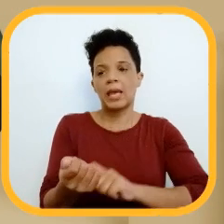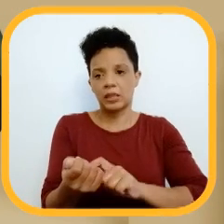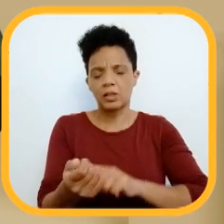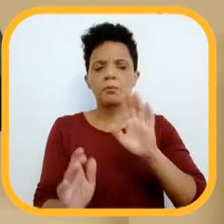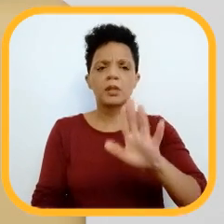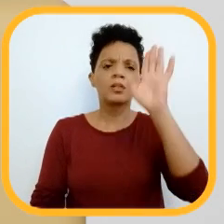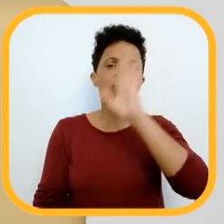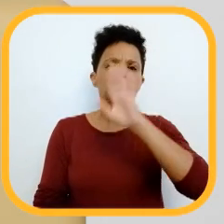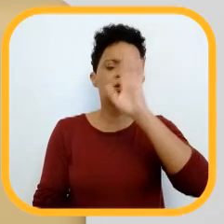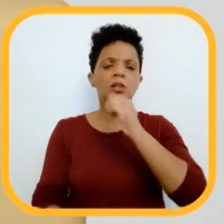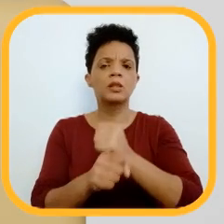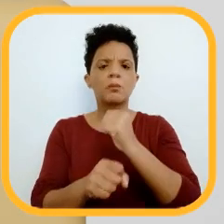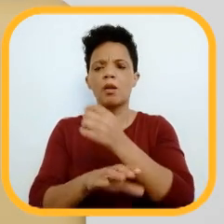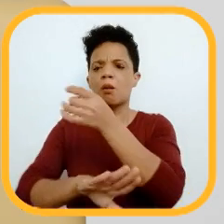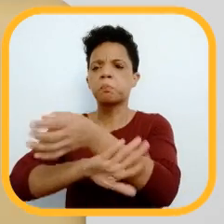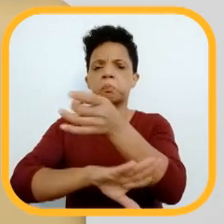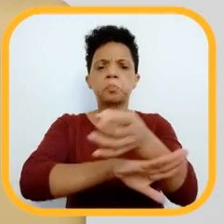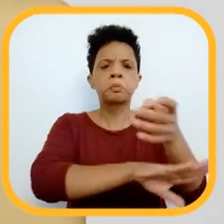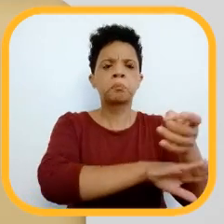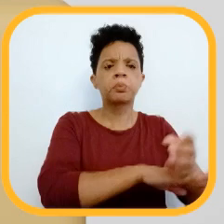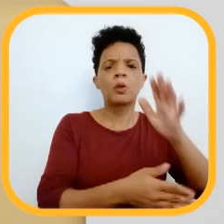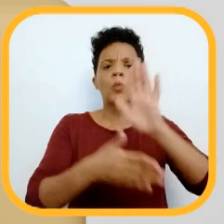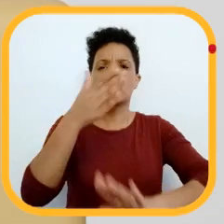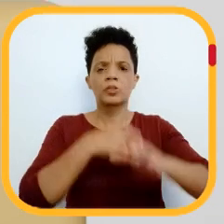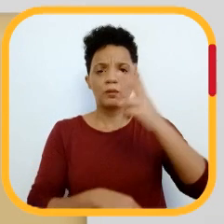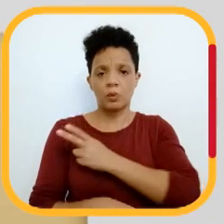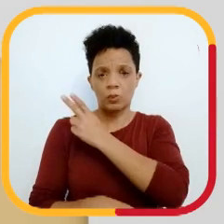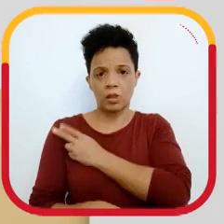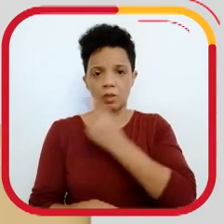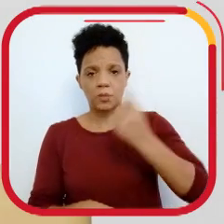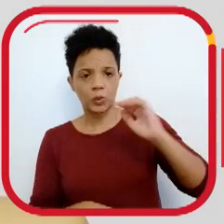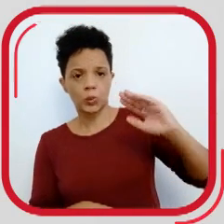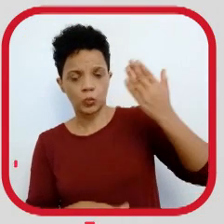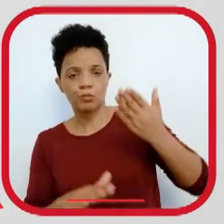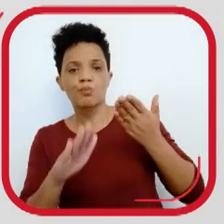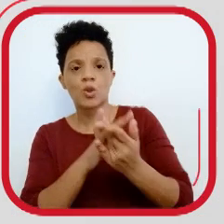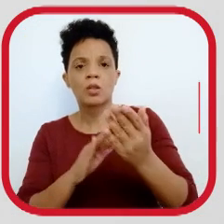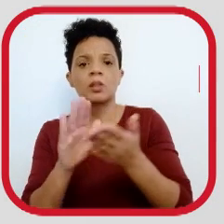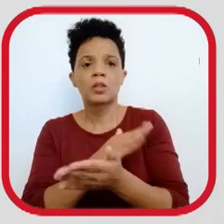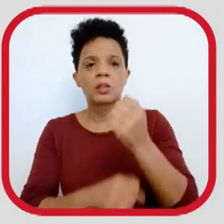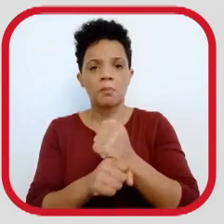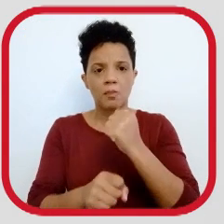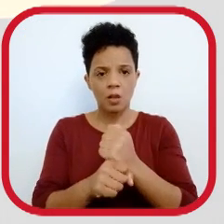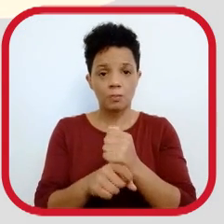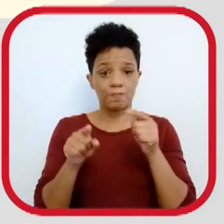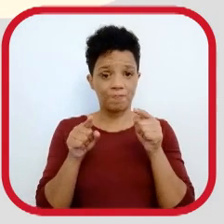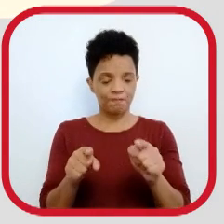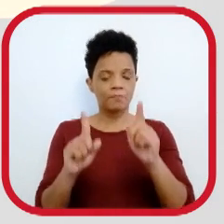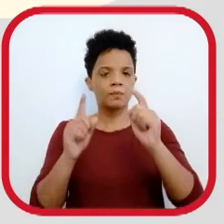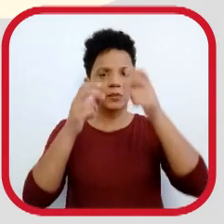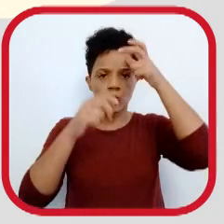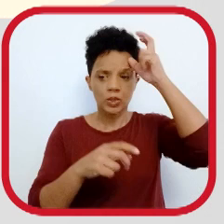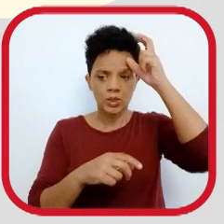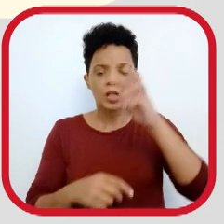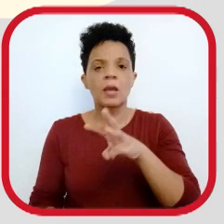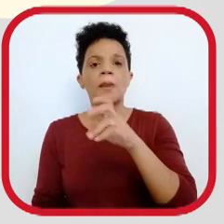étnico-raciais. Mas e se Luana for mais trabalhadora que todos os outros colegas da faculdade? Deverá ter prioridade na entrada no mercado de trabalho?